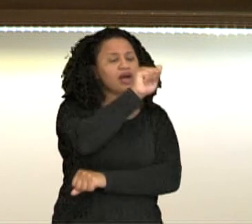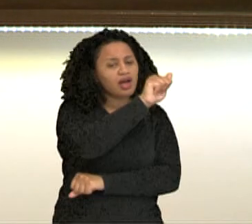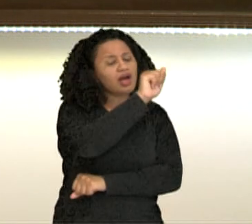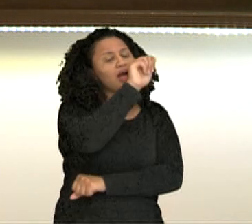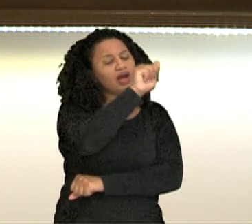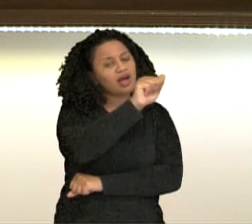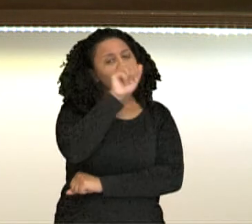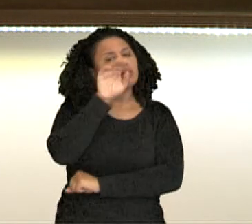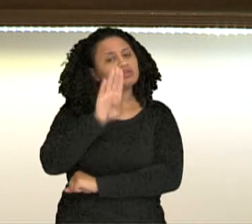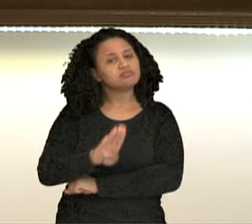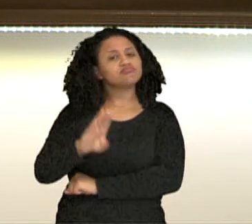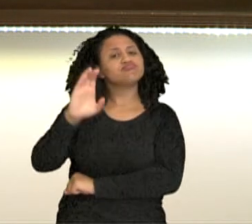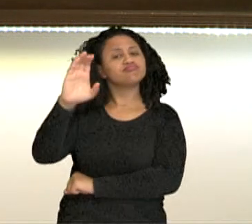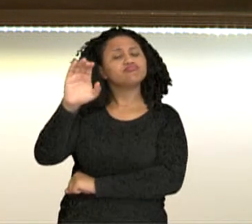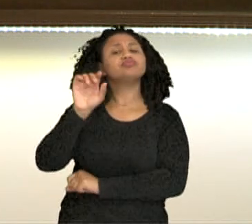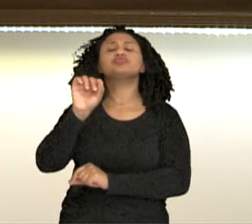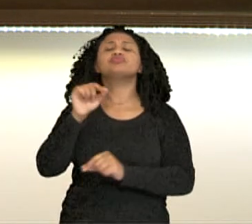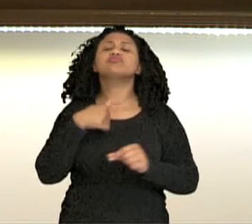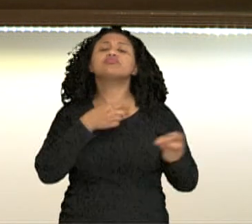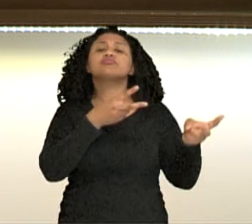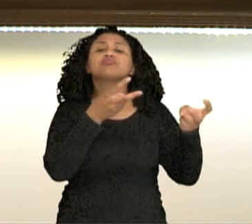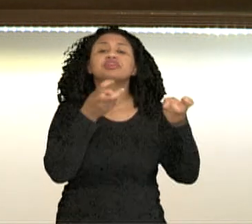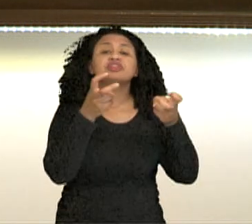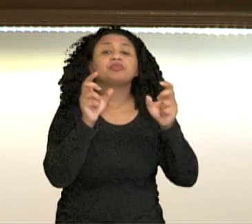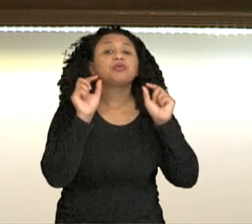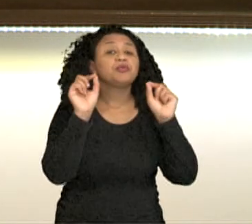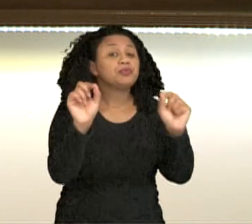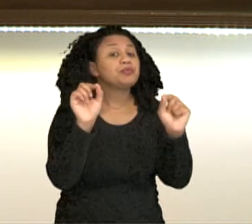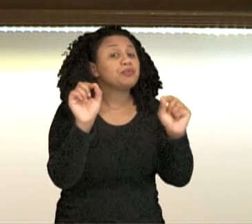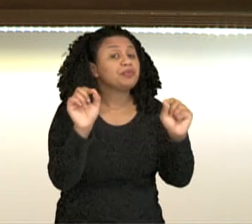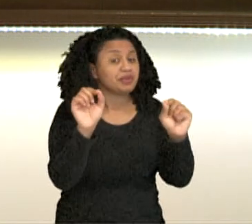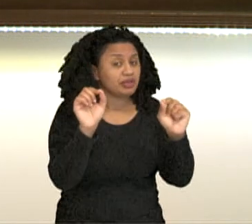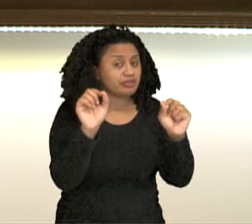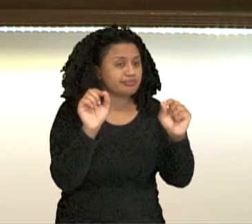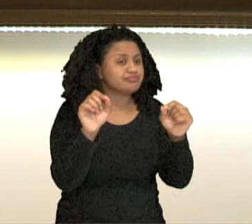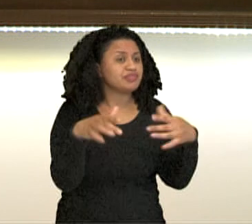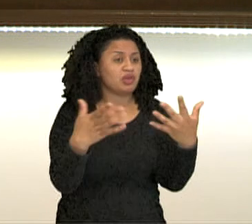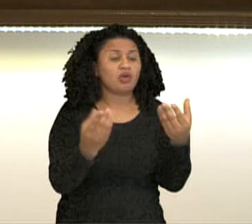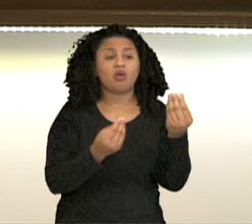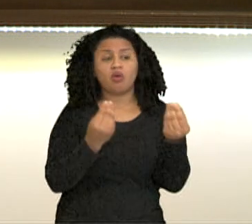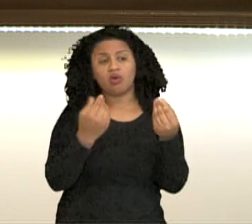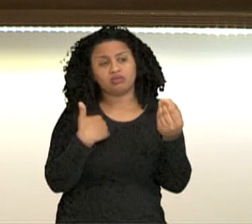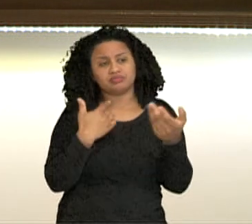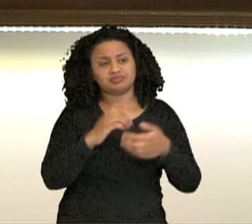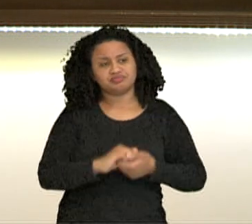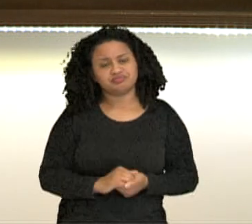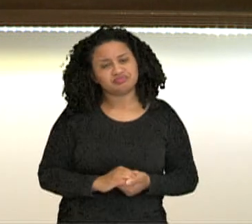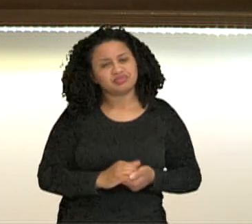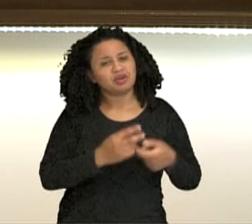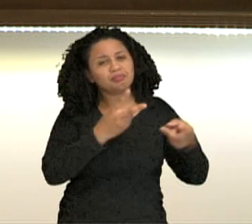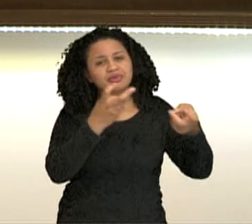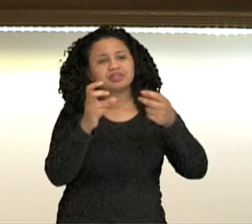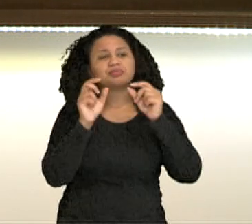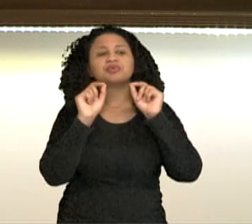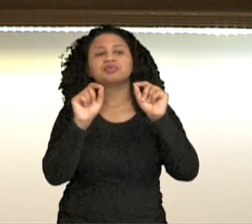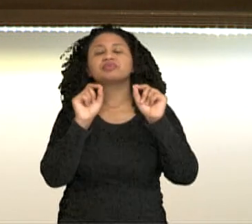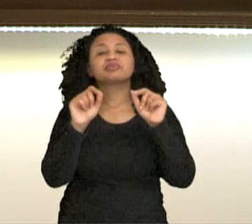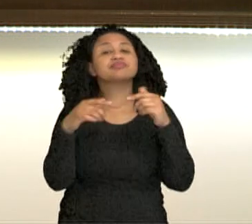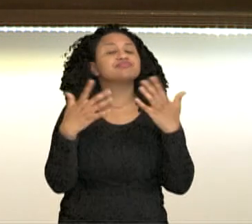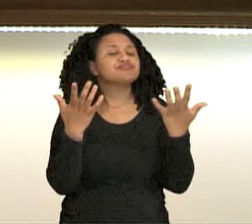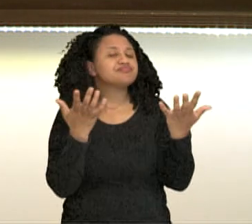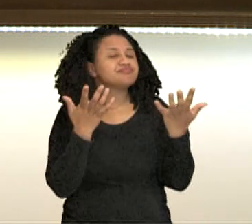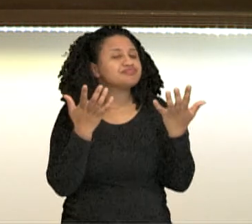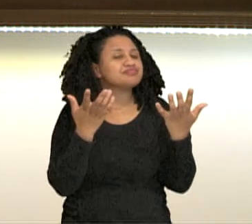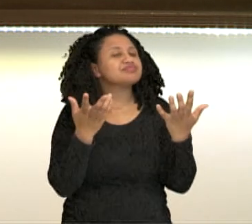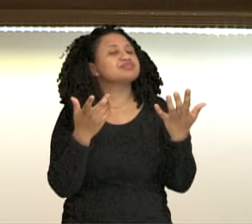do triângulo do item B e lá do triângulo, lá da escada do item C? O que vocês perceberam?